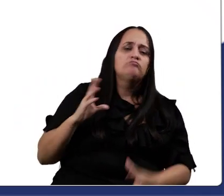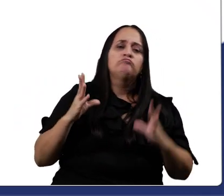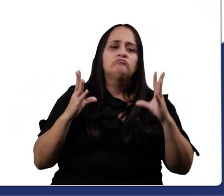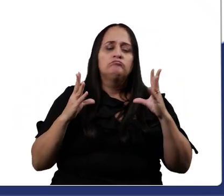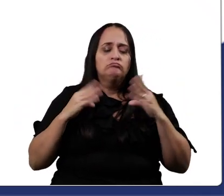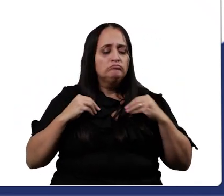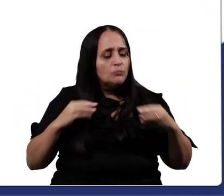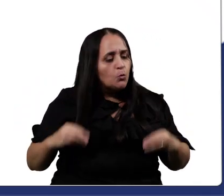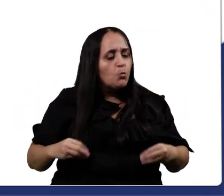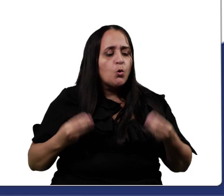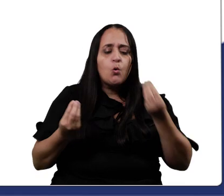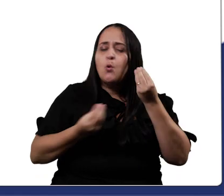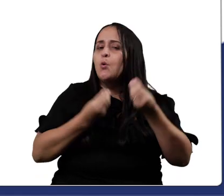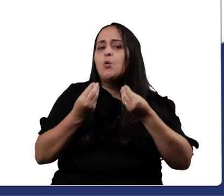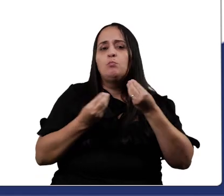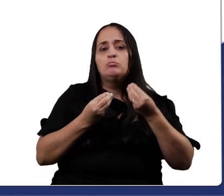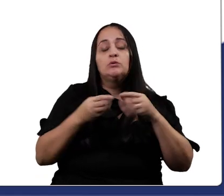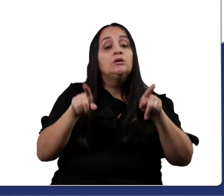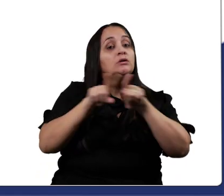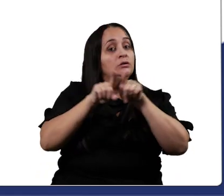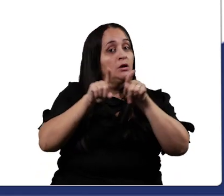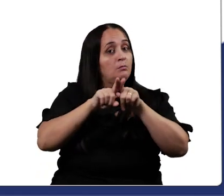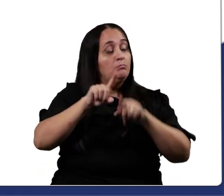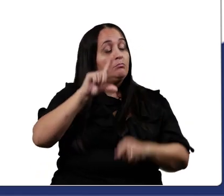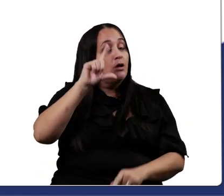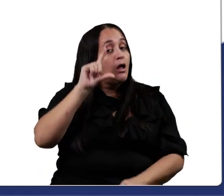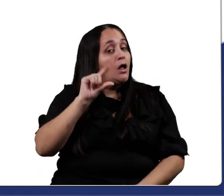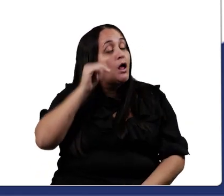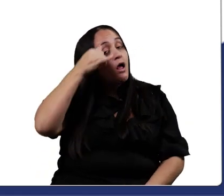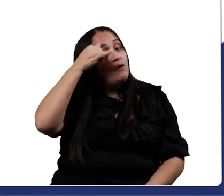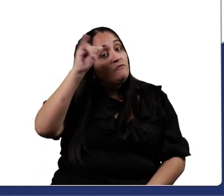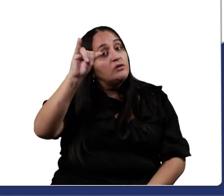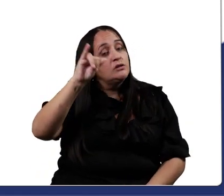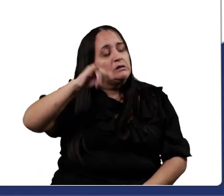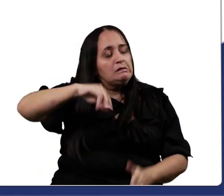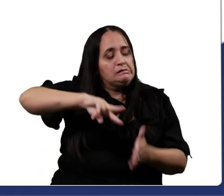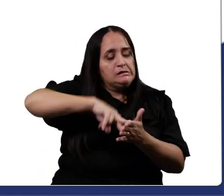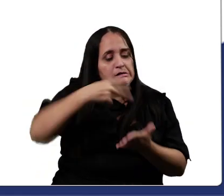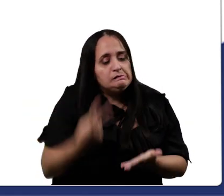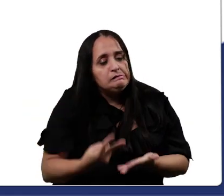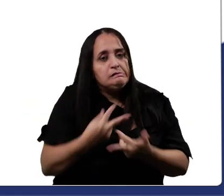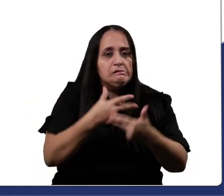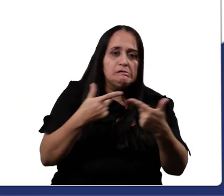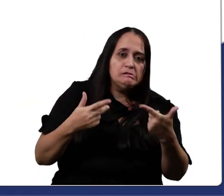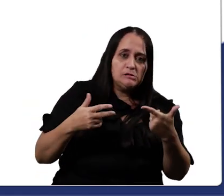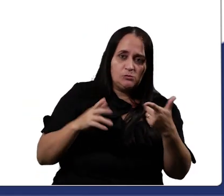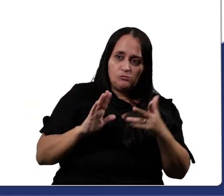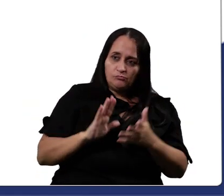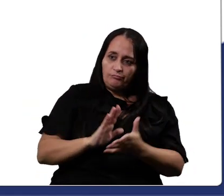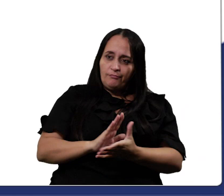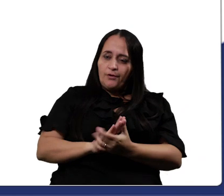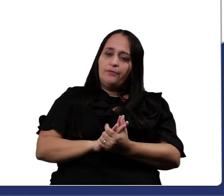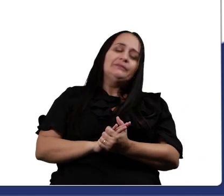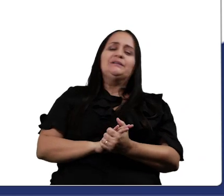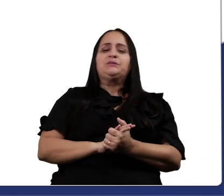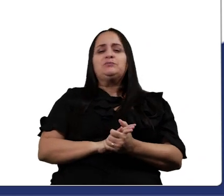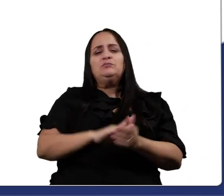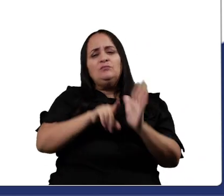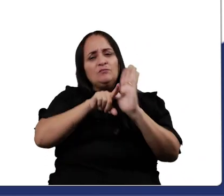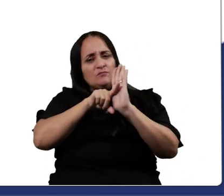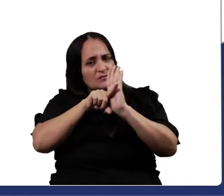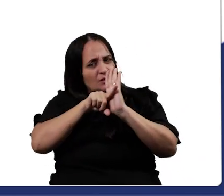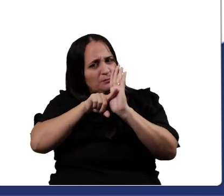dos jogadores e reduzir as chances deles se machucarem. Outra coisa que tem aqui é a